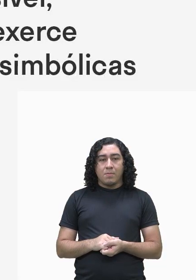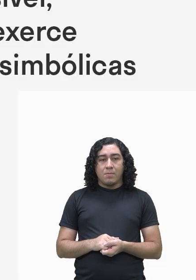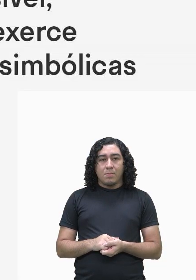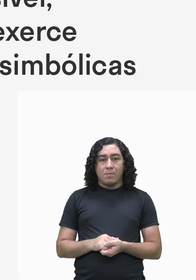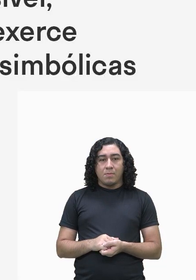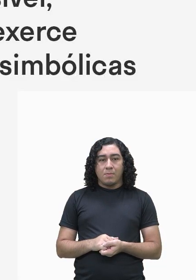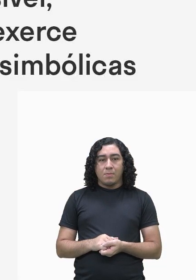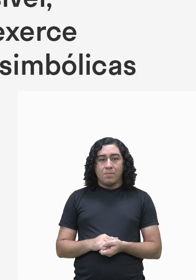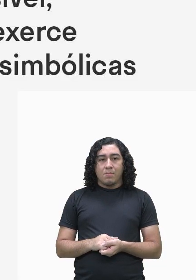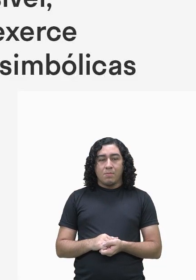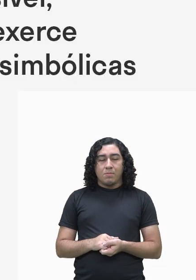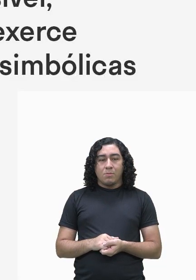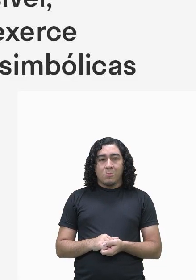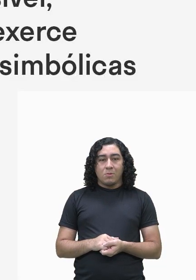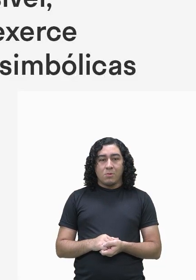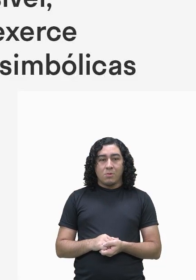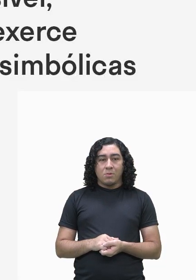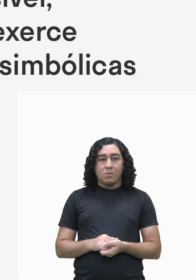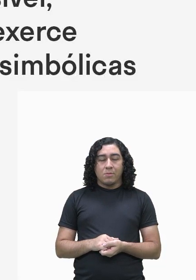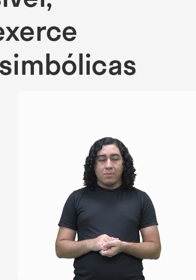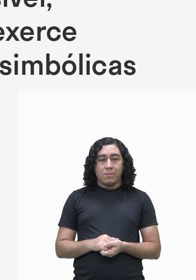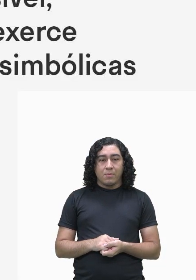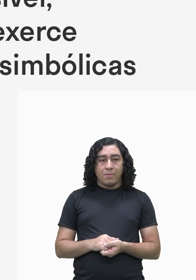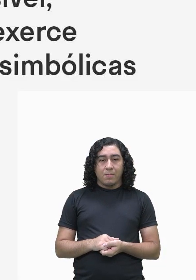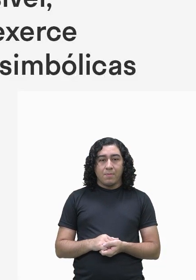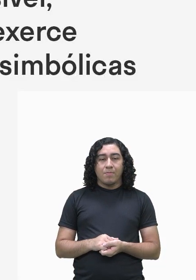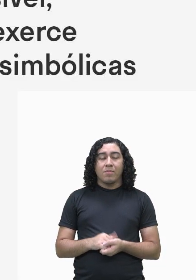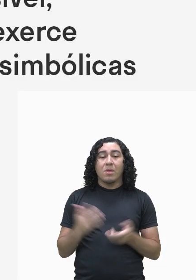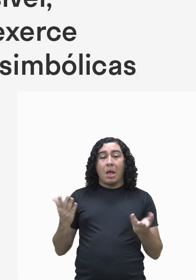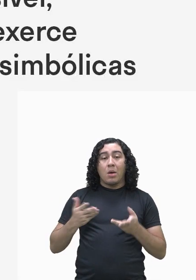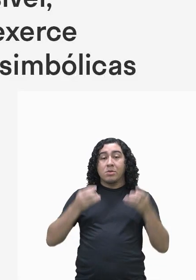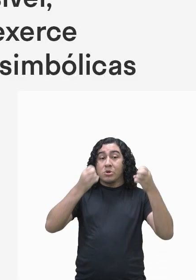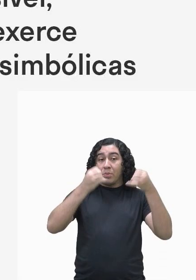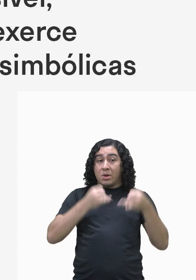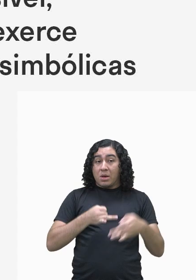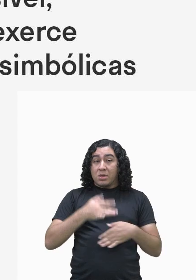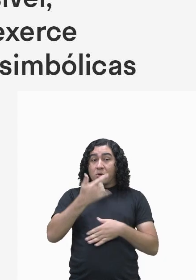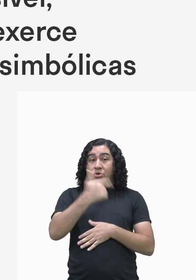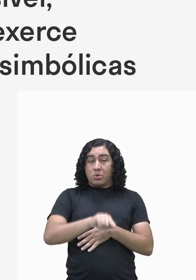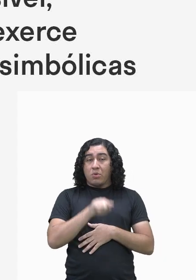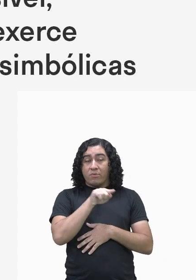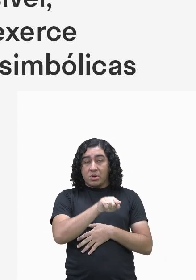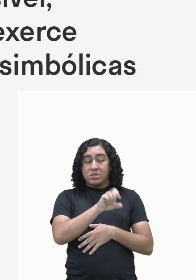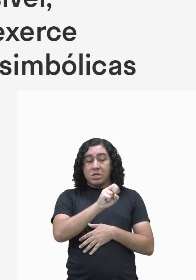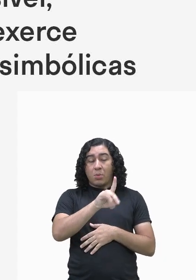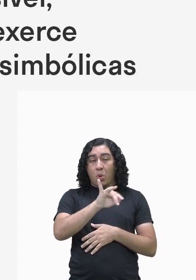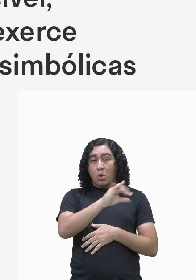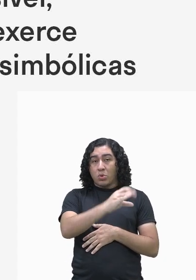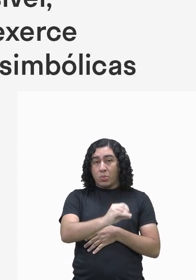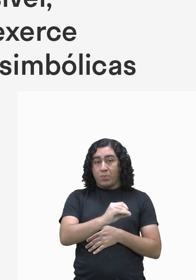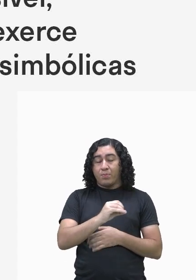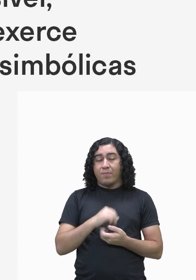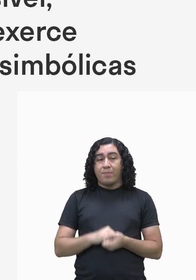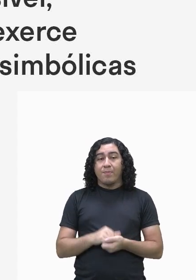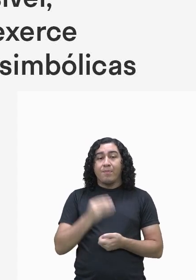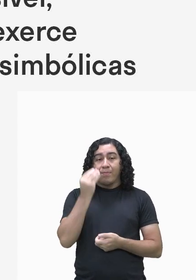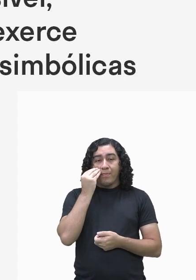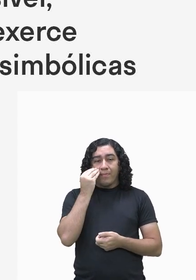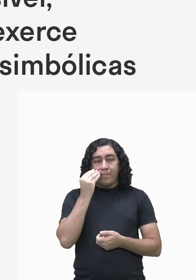vamos tentar entender o poder simbólico em Bourdieu. Vejam bem,